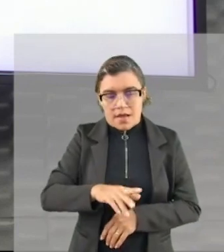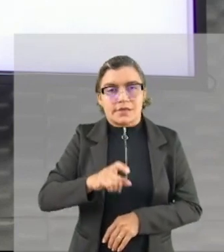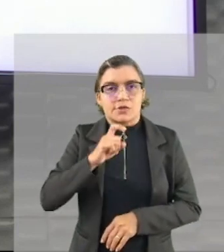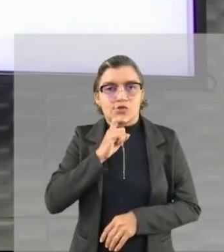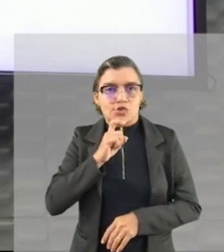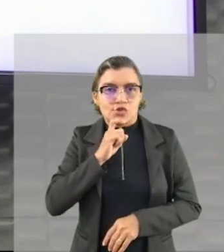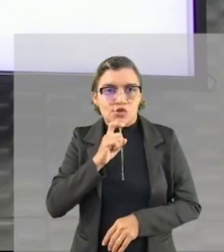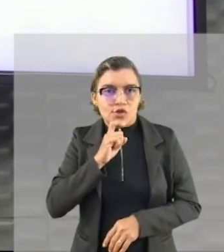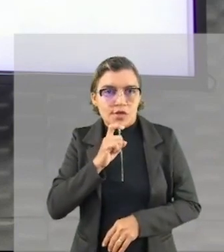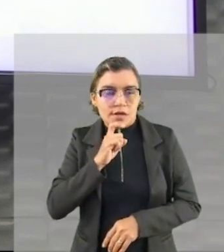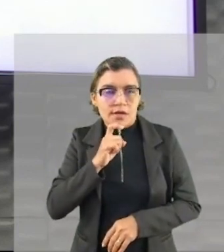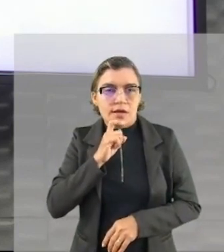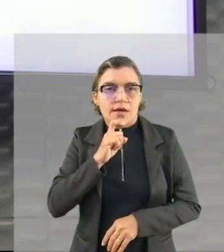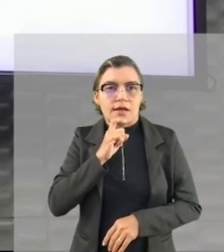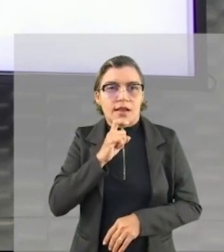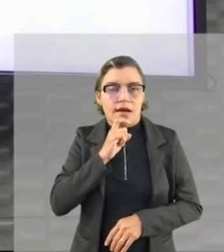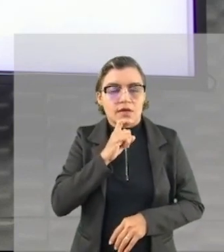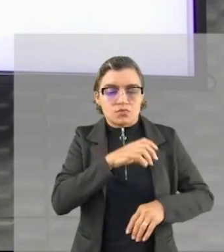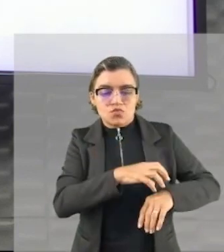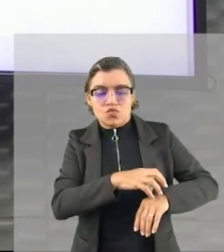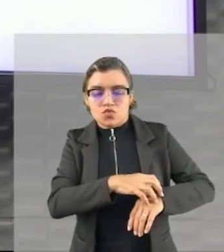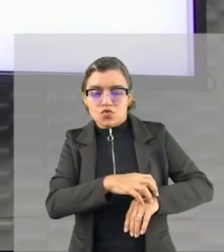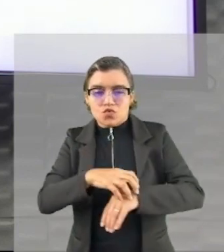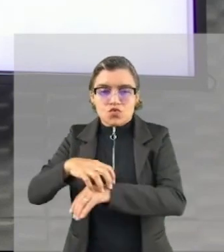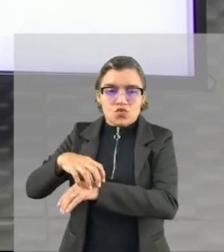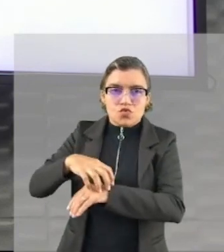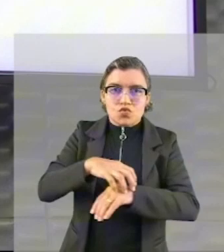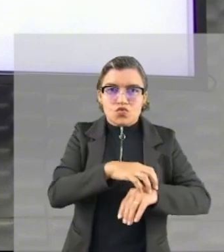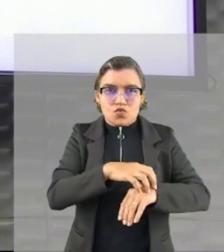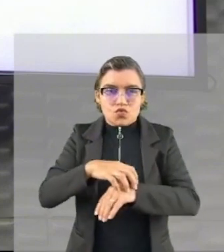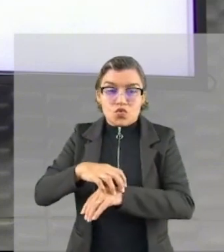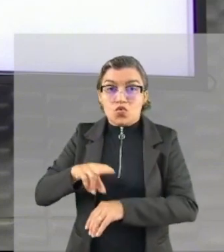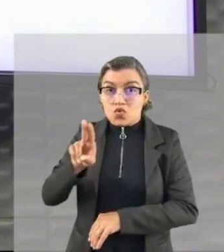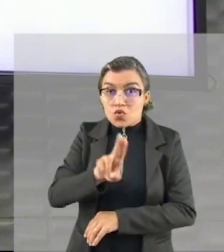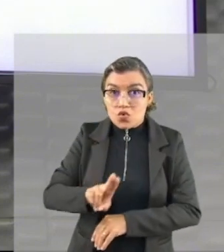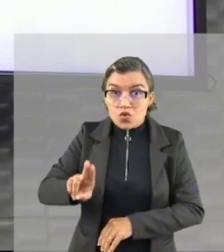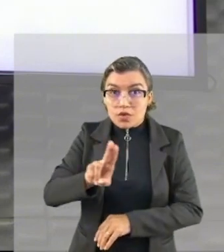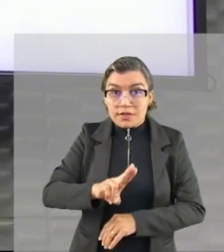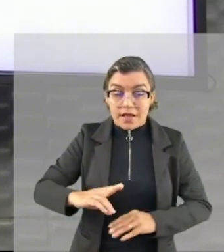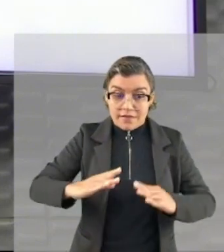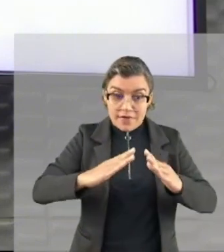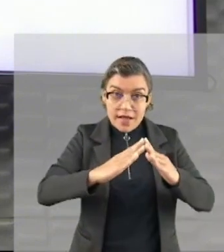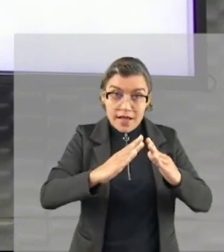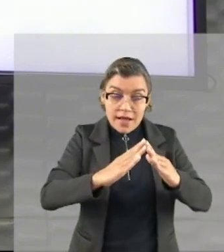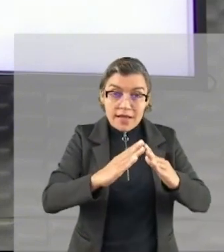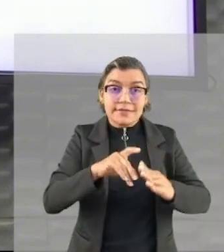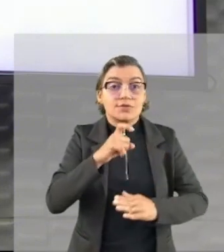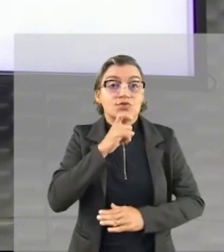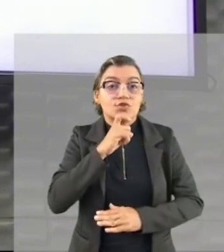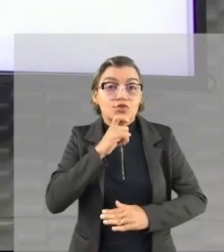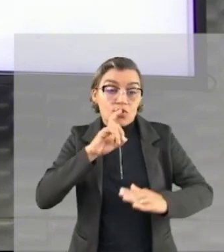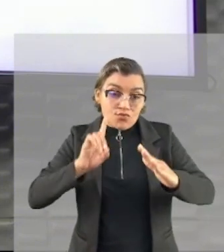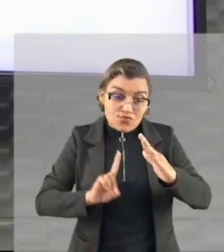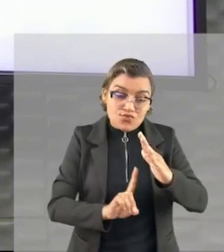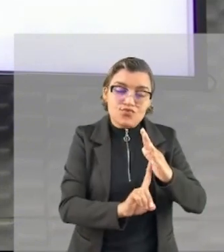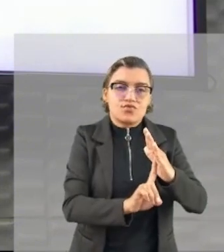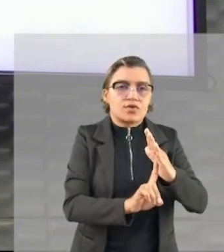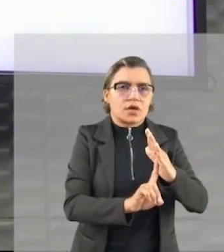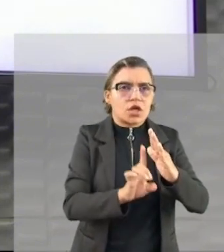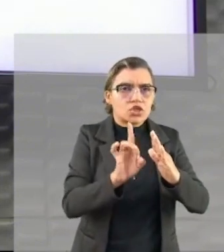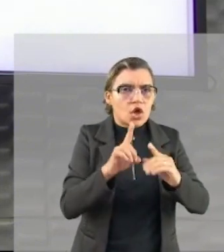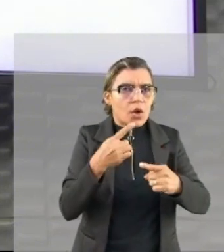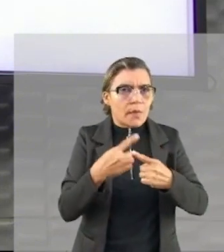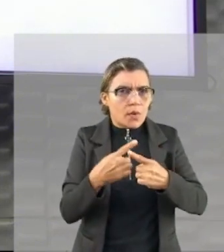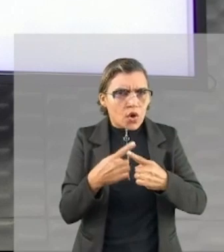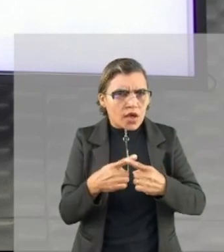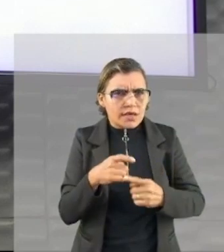abrigo, eles costumavam fazer as suas casinhas de gelo para poder se abrigar. Não é porque só tem gelo, não. É porque